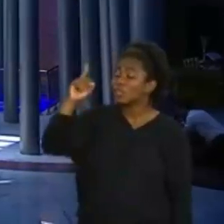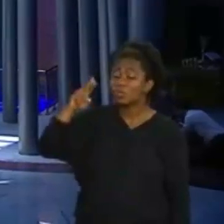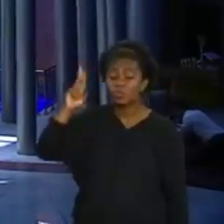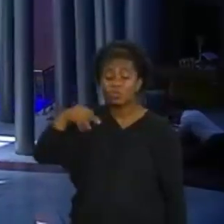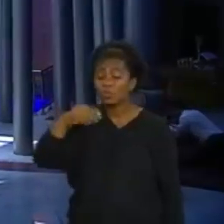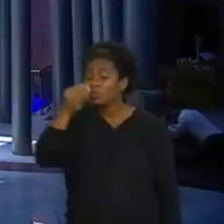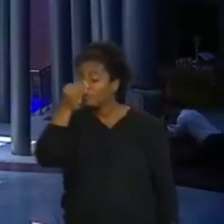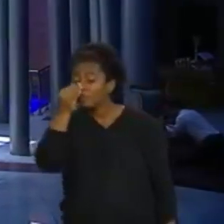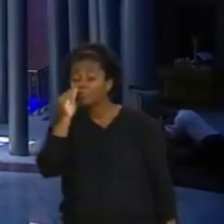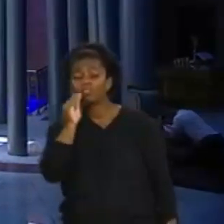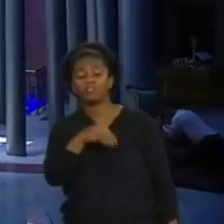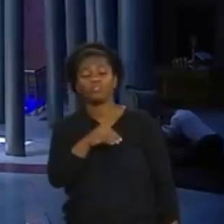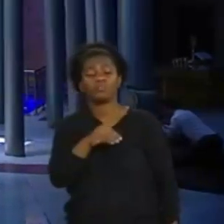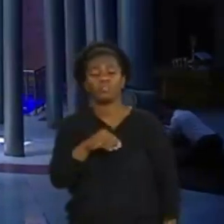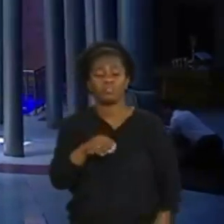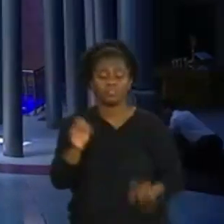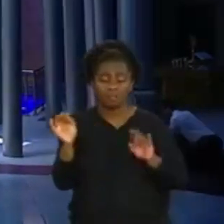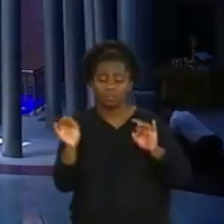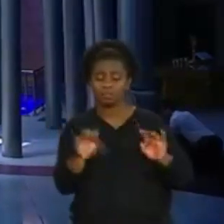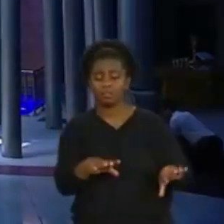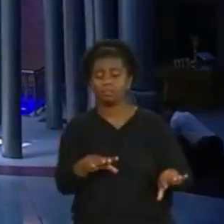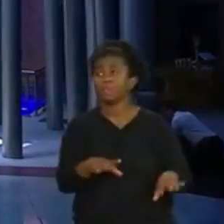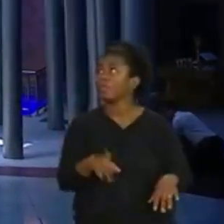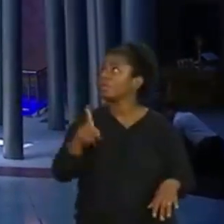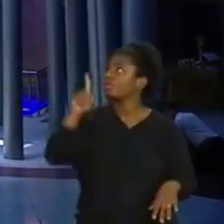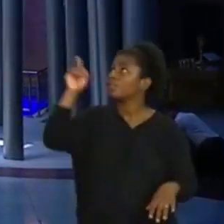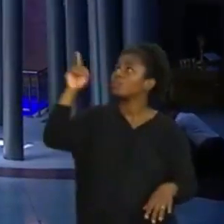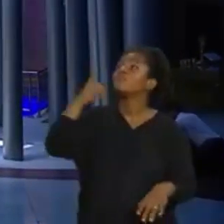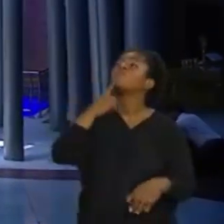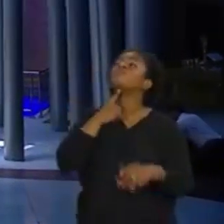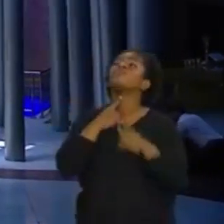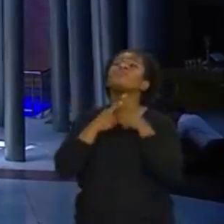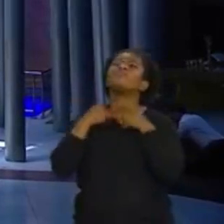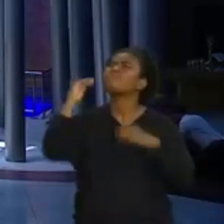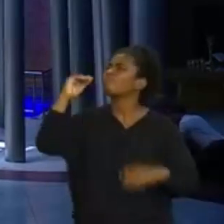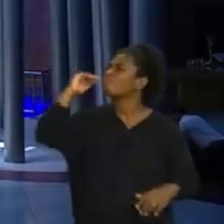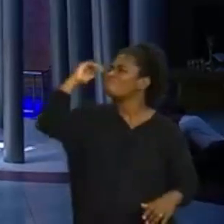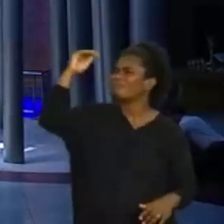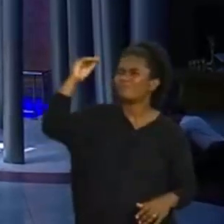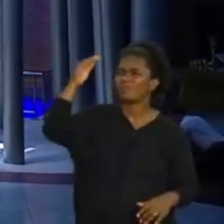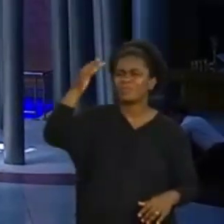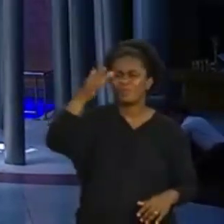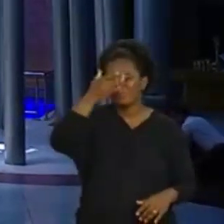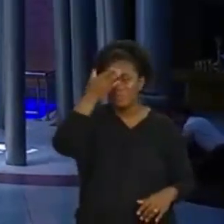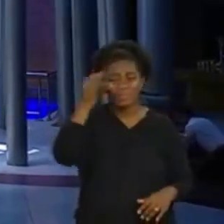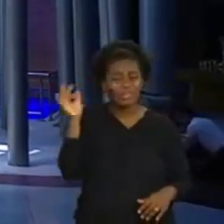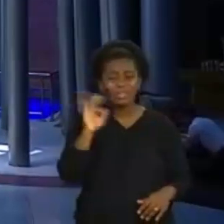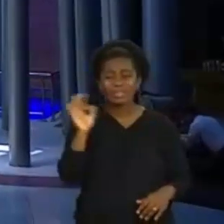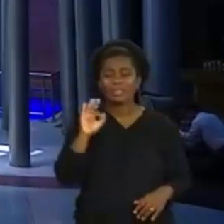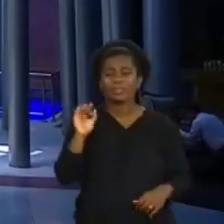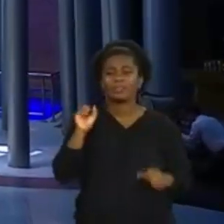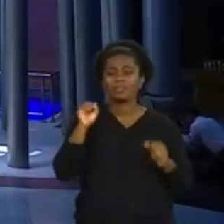te deixar. A vontade dele é soberana, não tem ninguém que impeça.